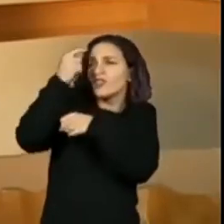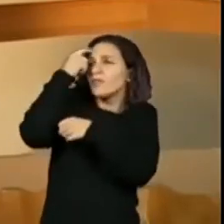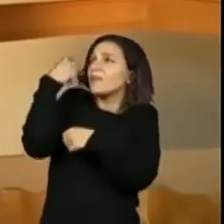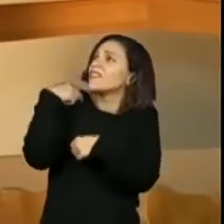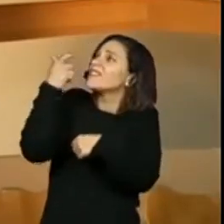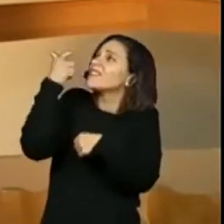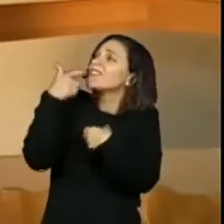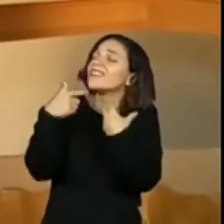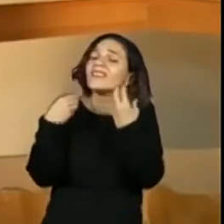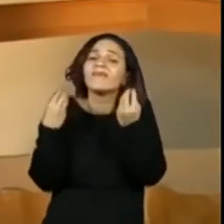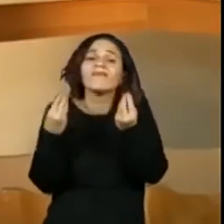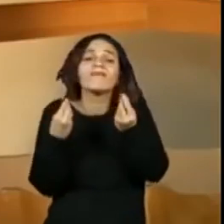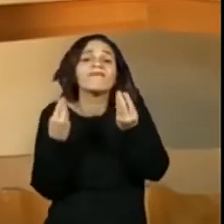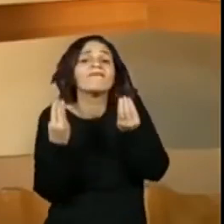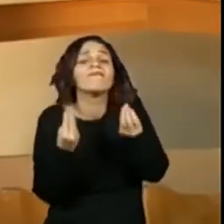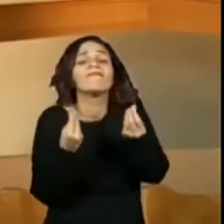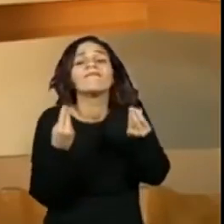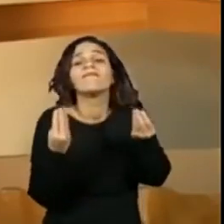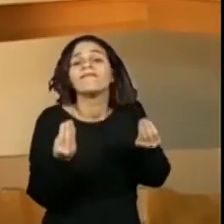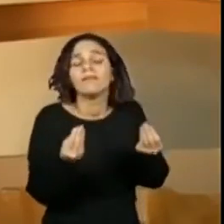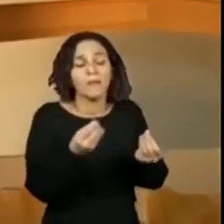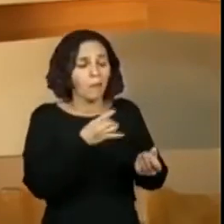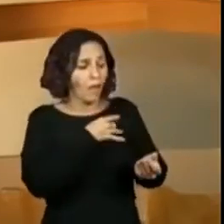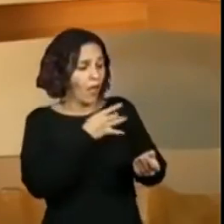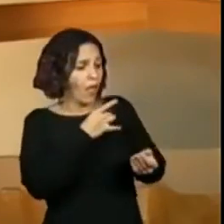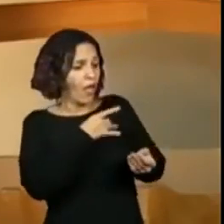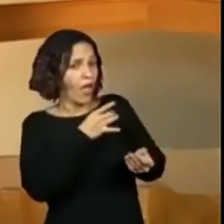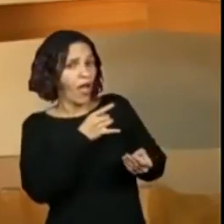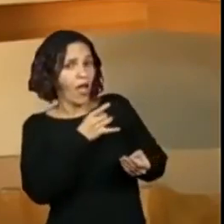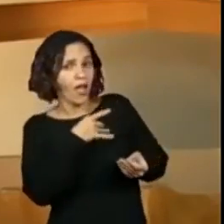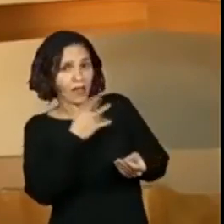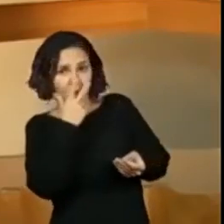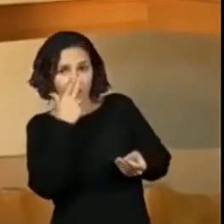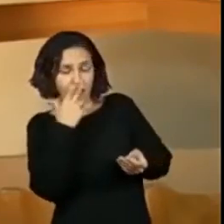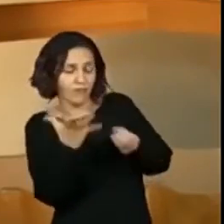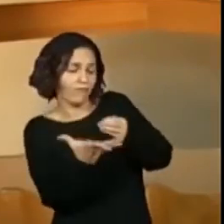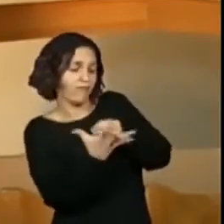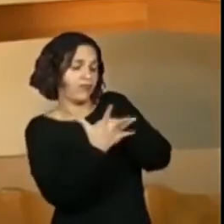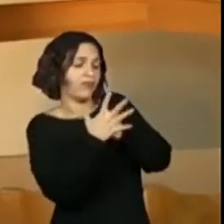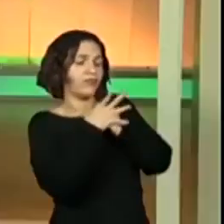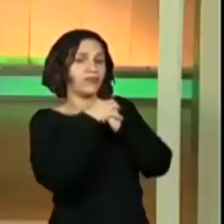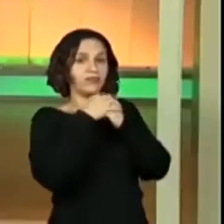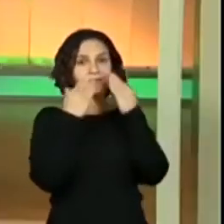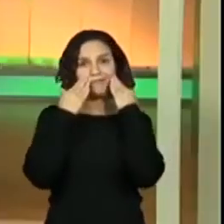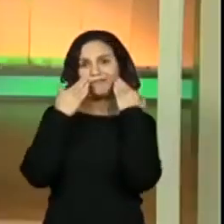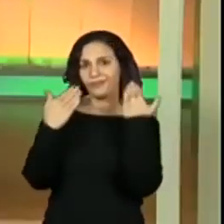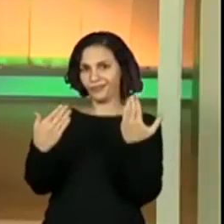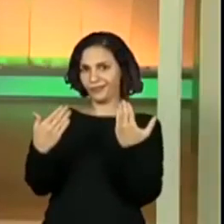ela tenha muitos medos e que esse medo venha à tona.